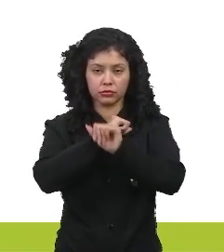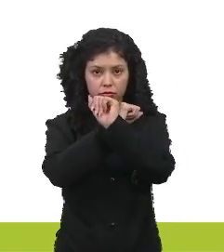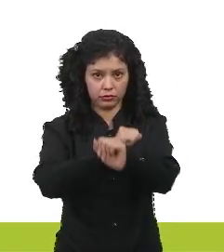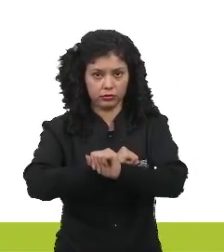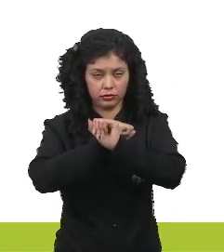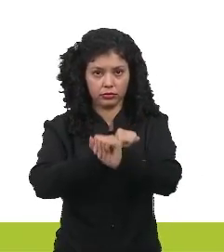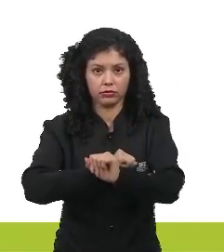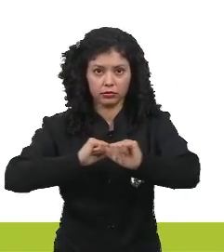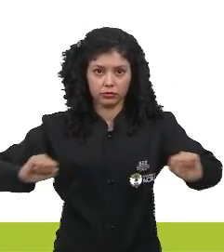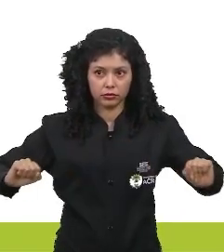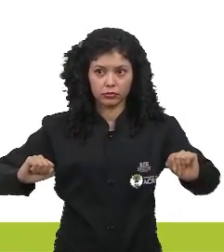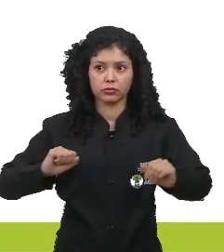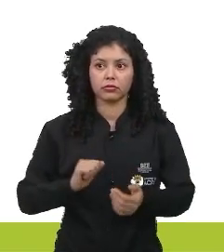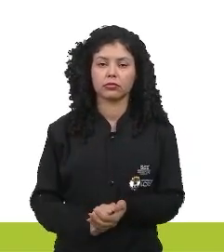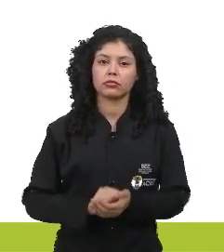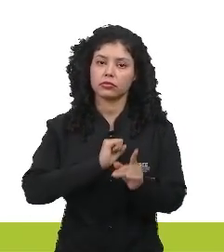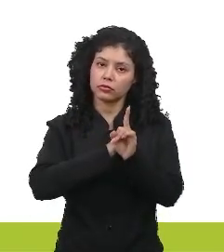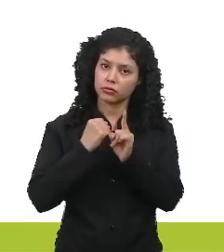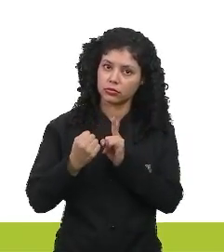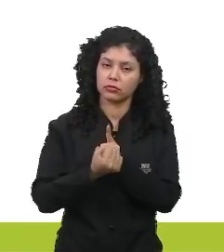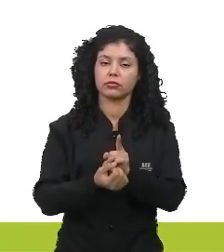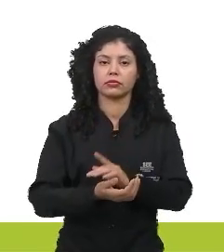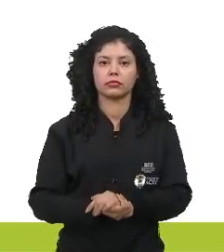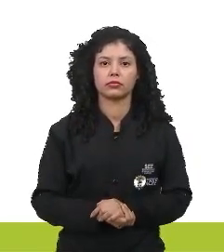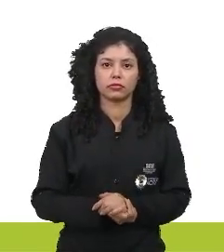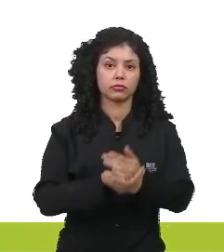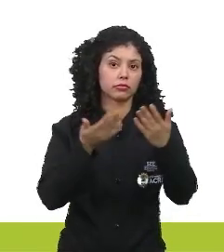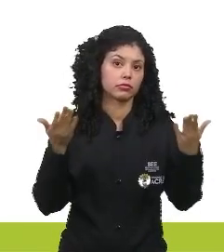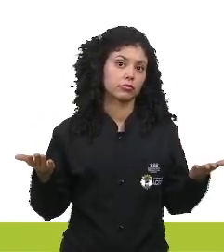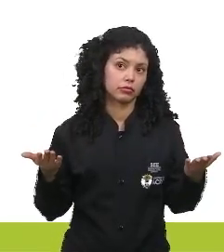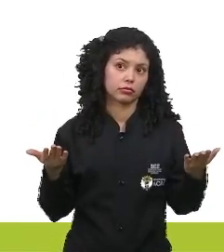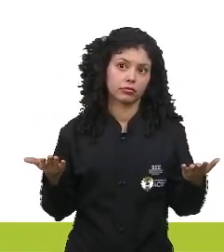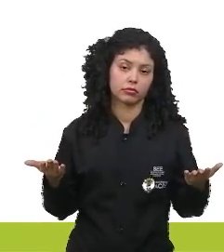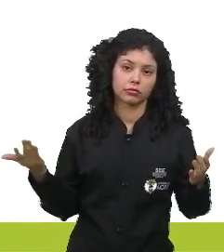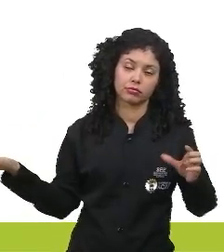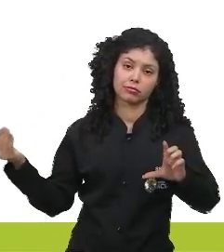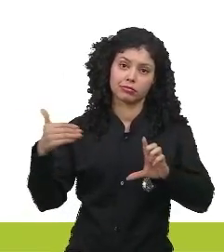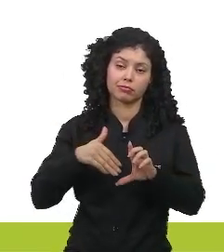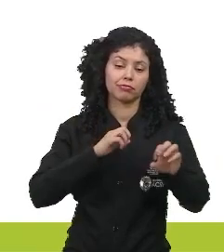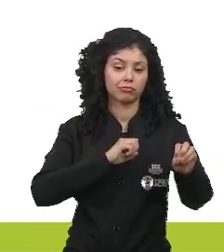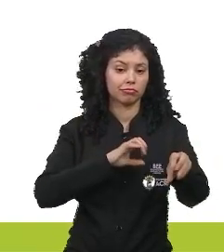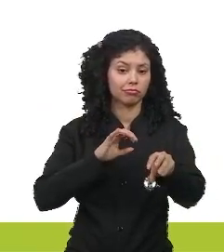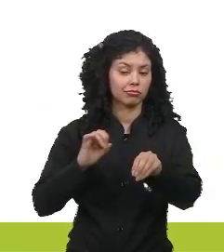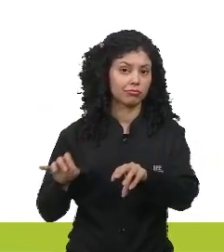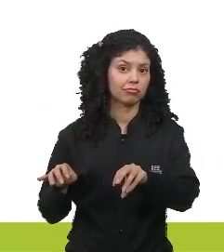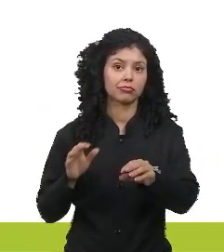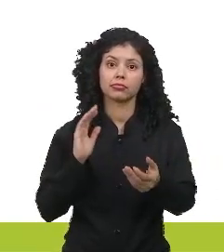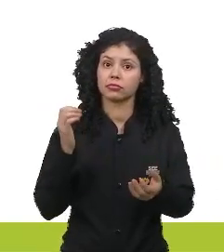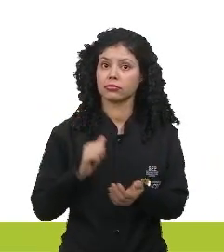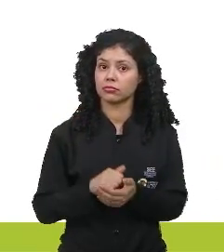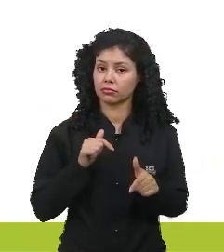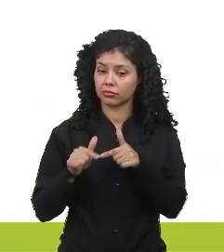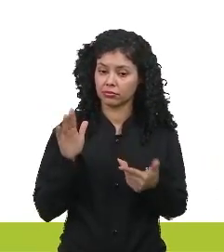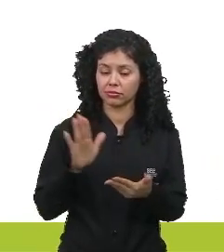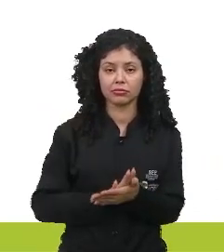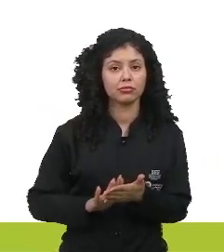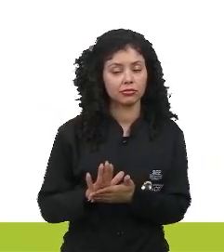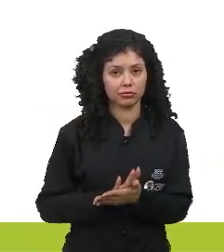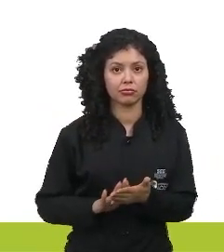escravos, ex-escravos, na sociedade. Então, sem acesso à educação, sem acesso a emprego, sem acesso a